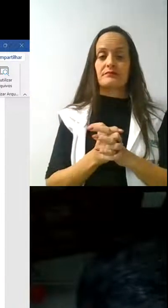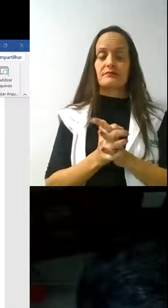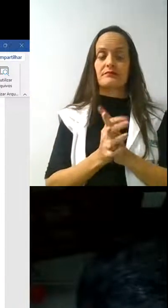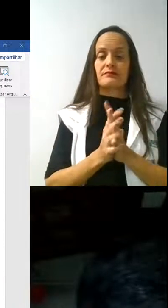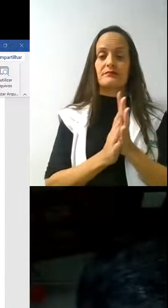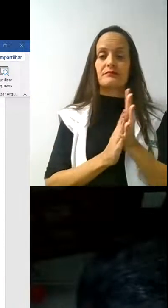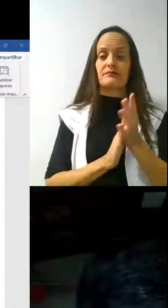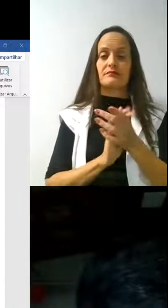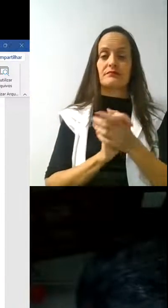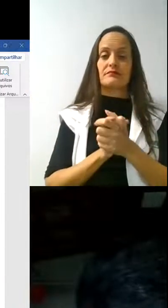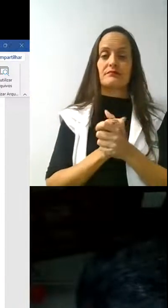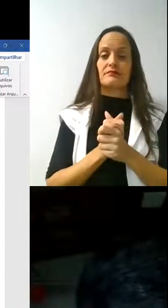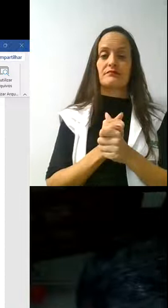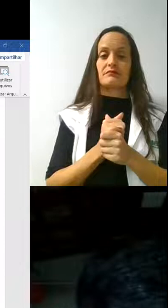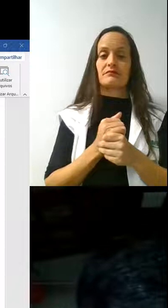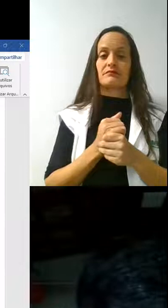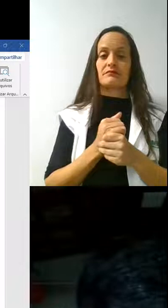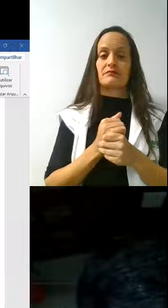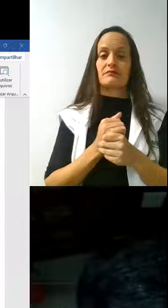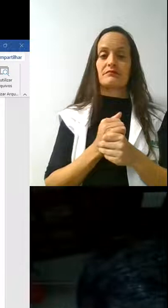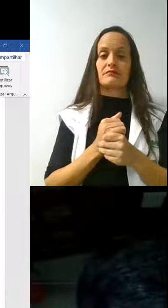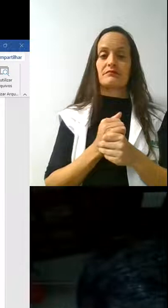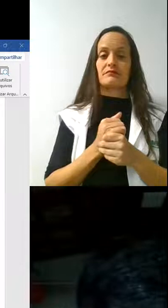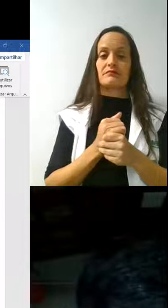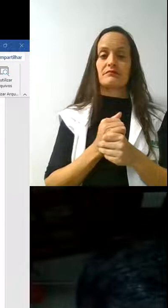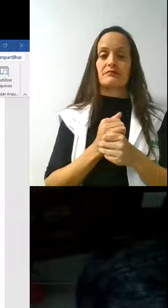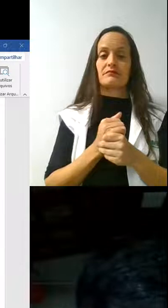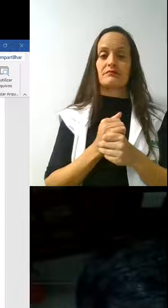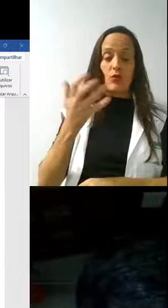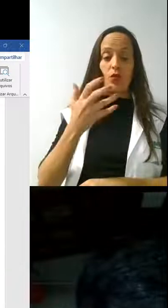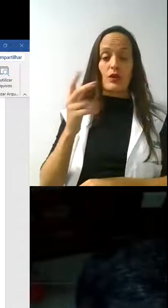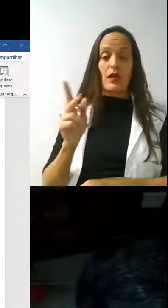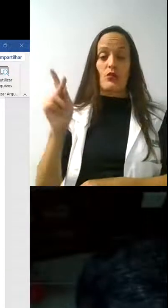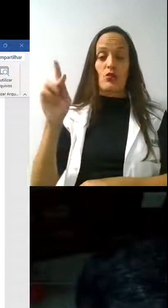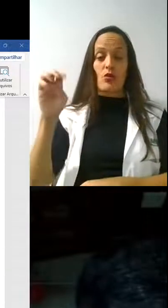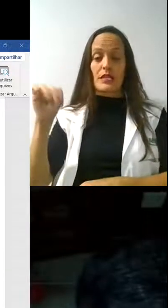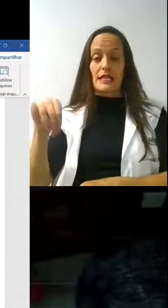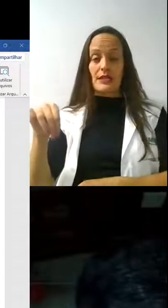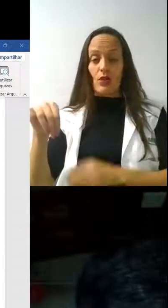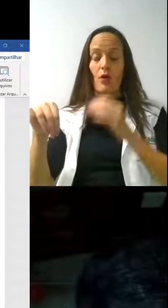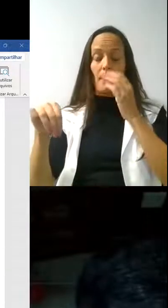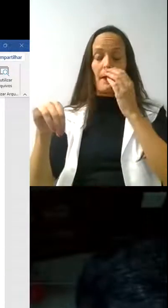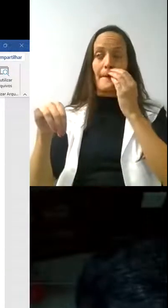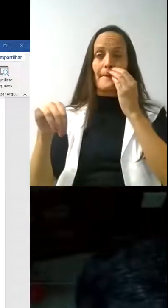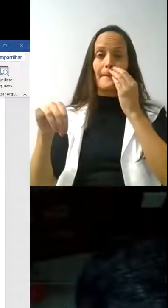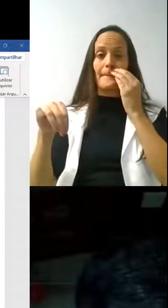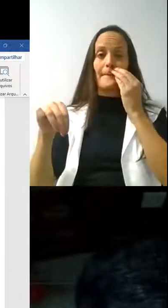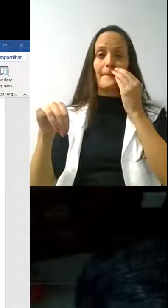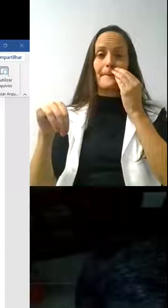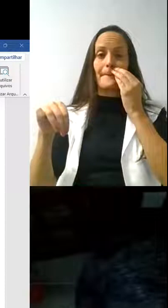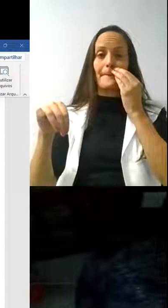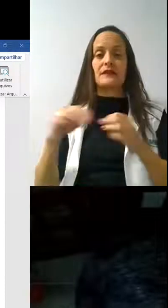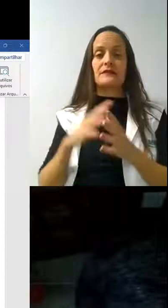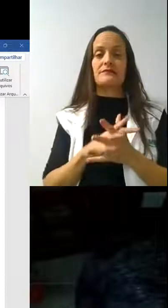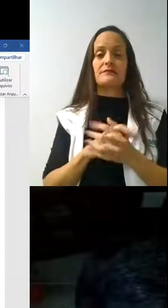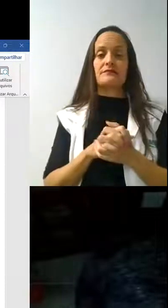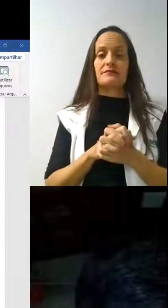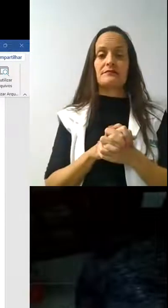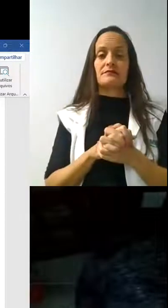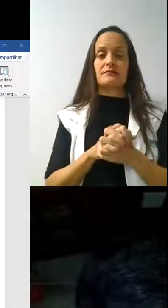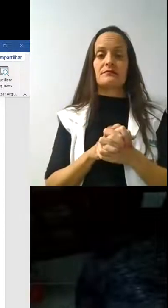o quilômetro para quilômetro, então eu vou dividir. Se eu quero, Isso, entendeu? E se está em entendi. metros,